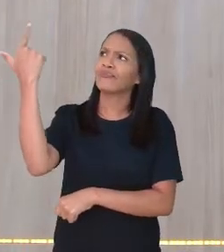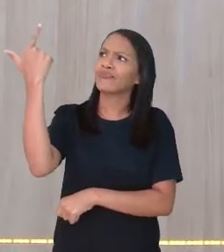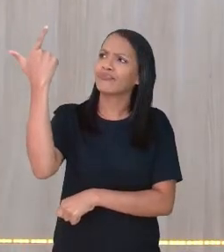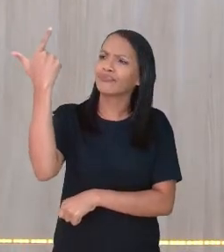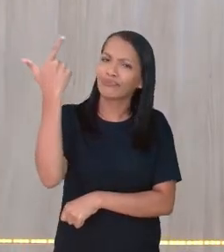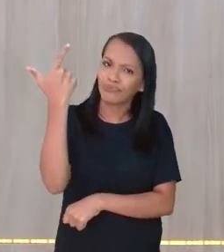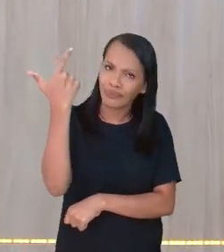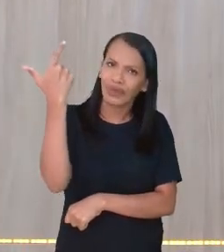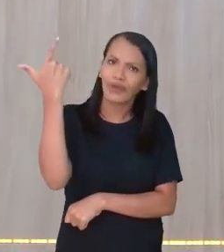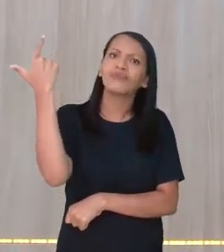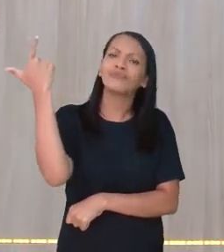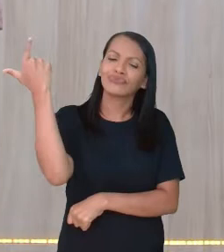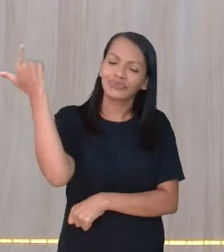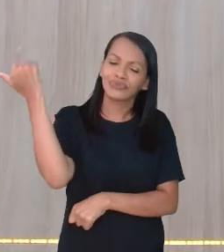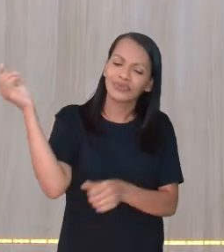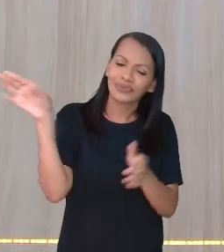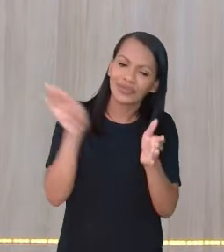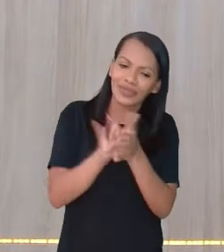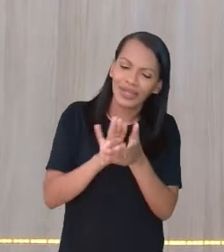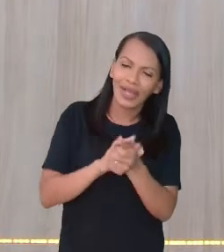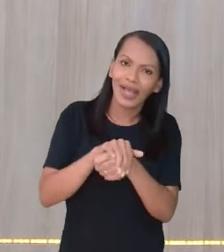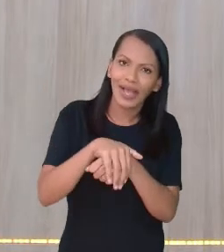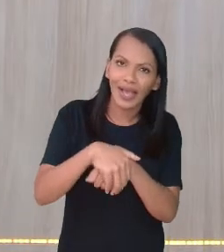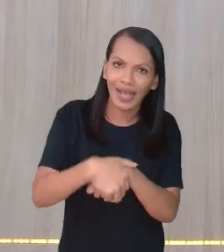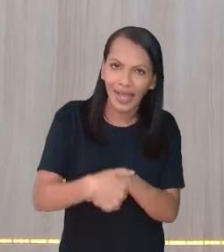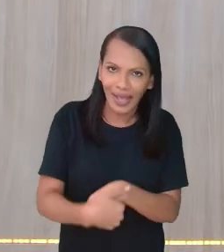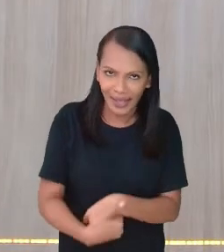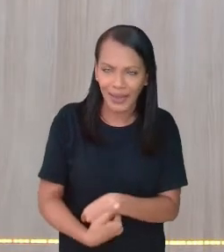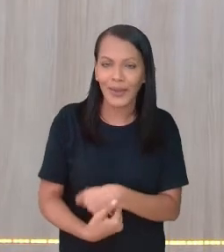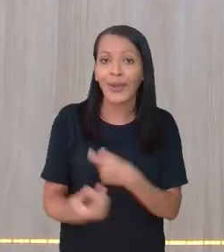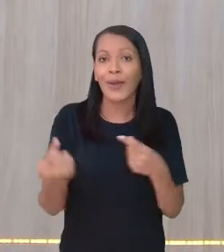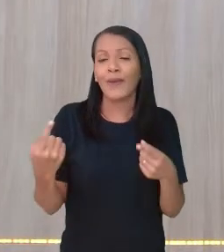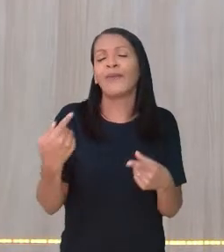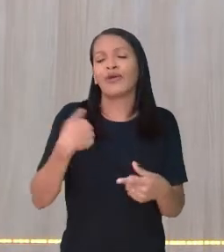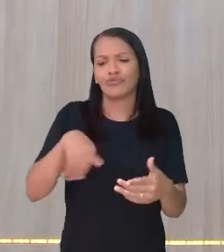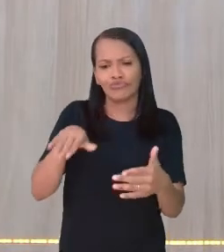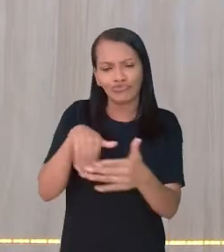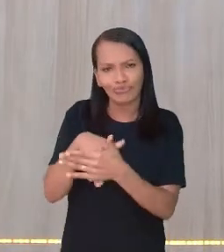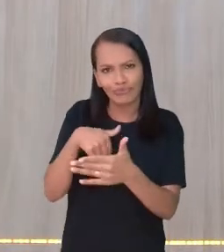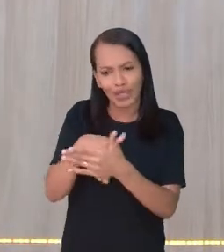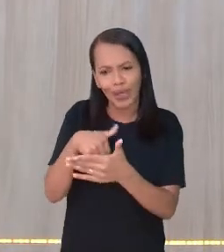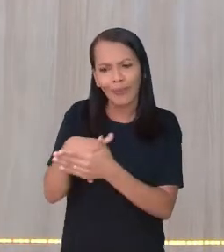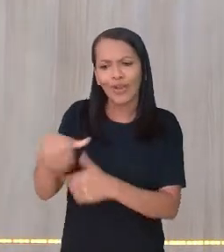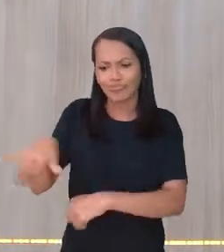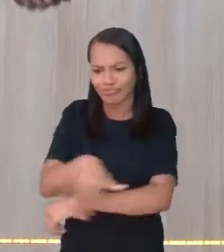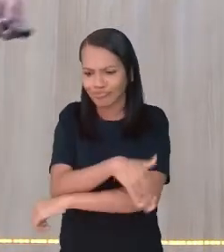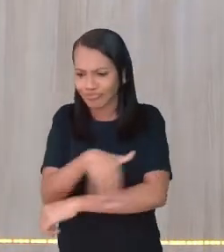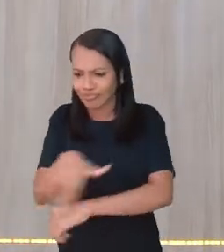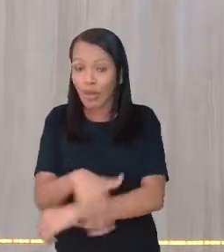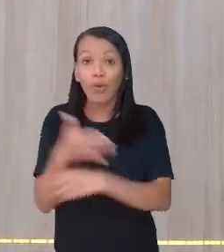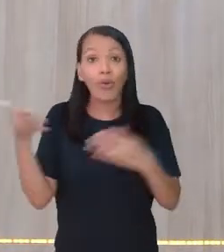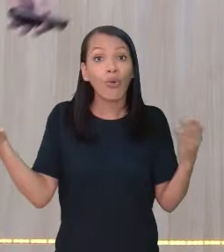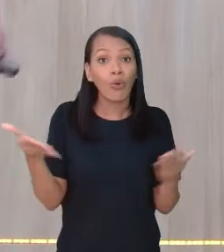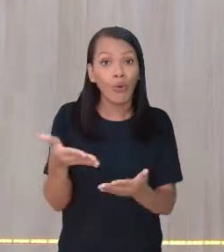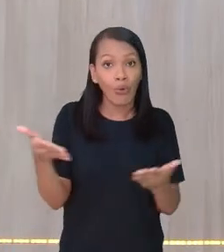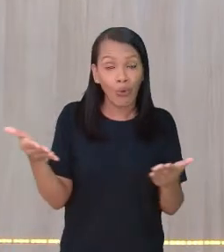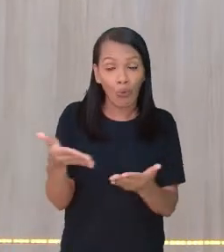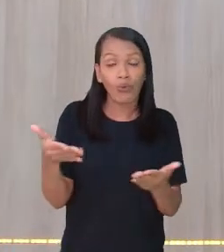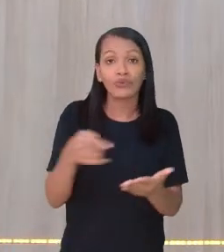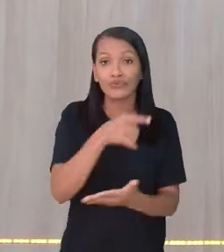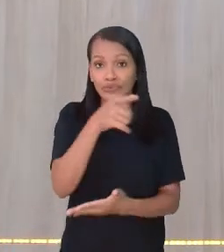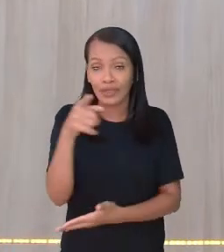jogar bola, né? Que minha mãe só deixava eu sair de 4 horas da tarde, certo? Mas hoje aí você tem o mundo nas suas